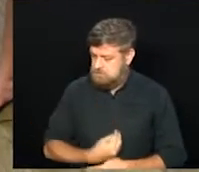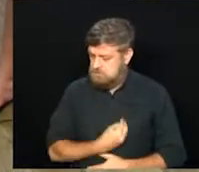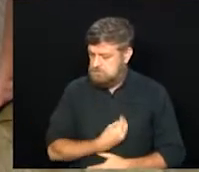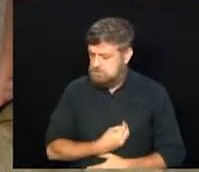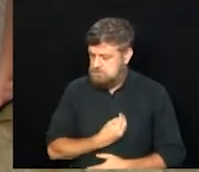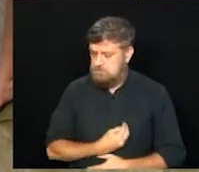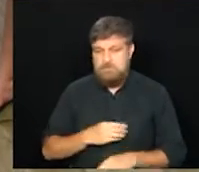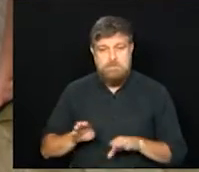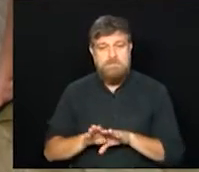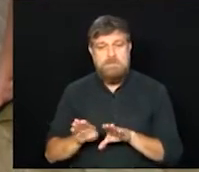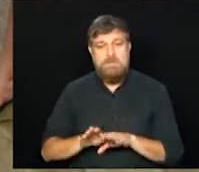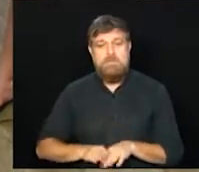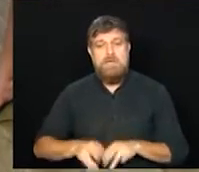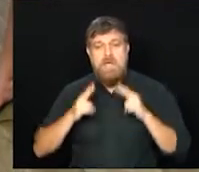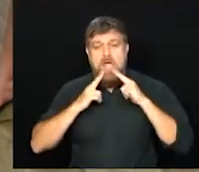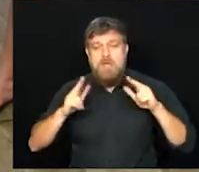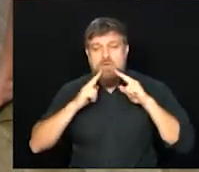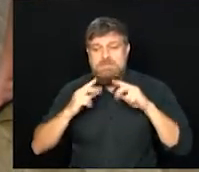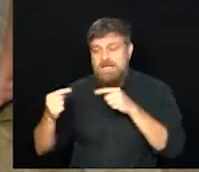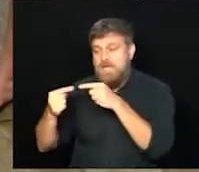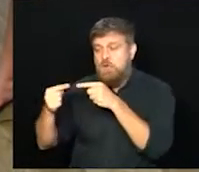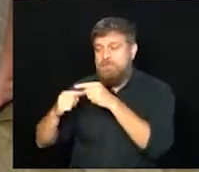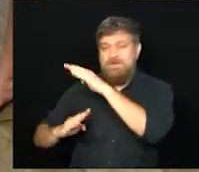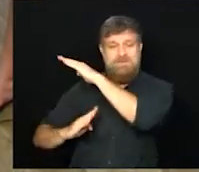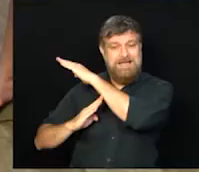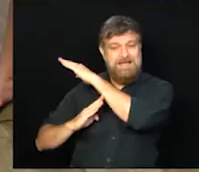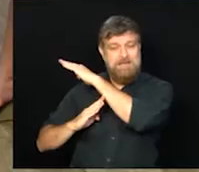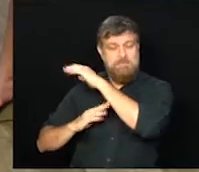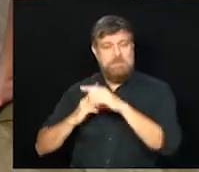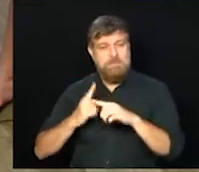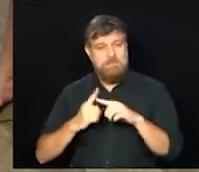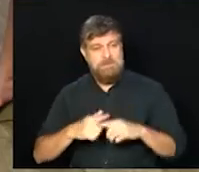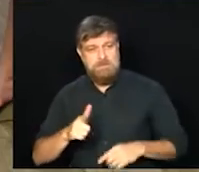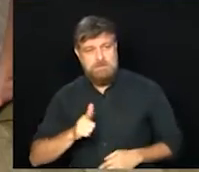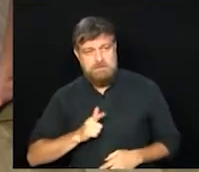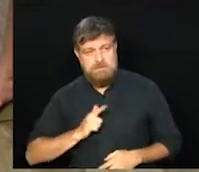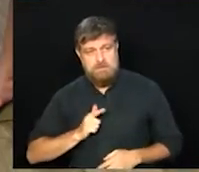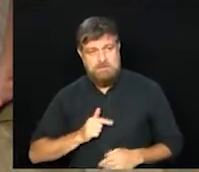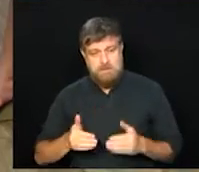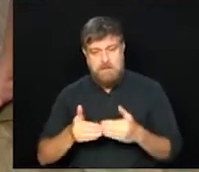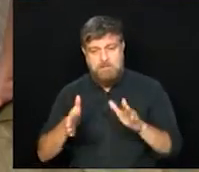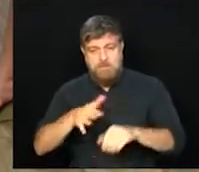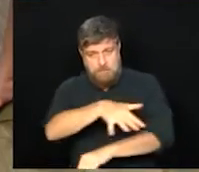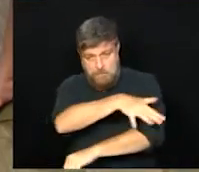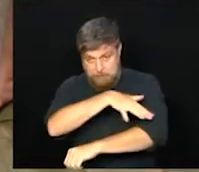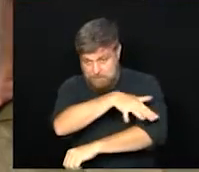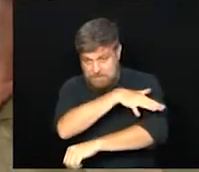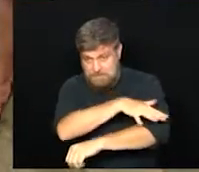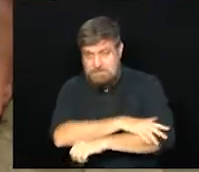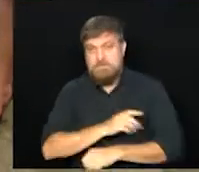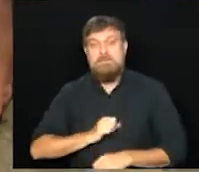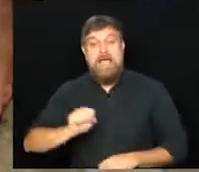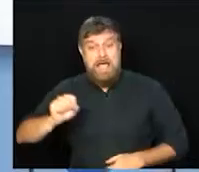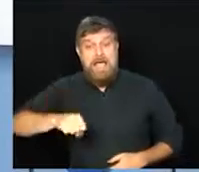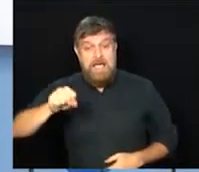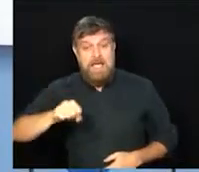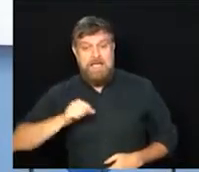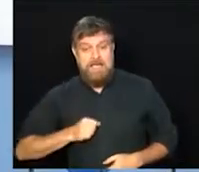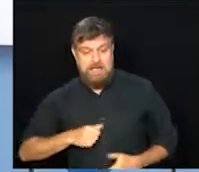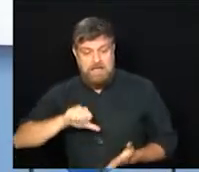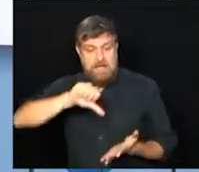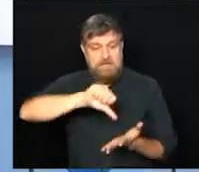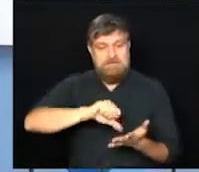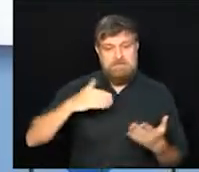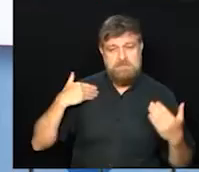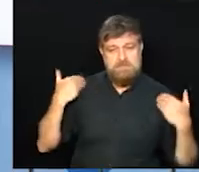nós falarmos das notícias do Legislativo, porque nós tivemos uma reinauguração de praça. Isso, foi do Centro de